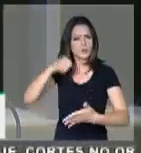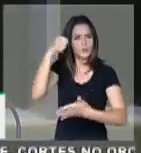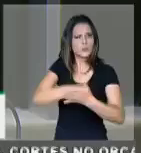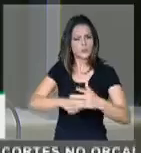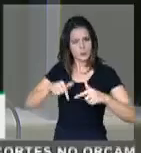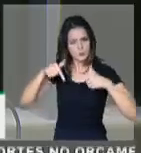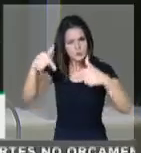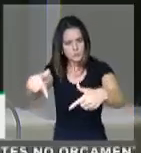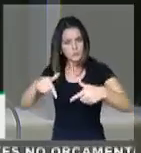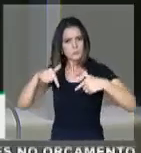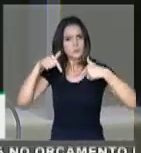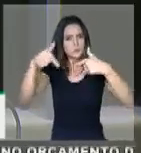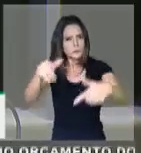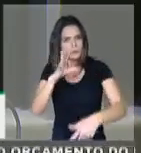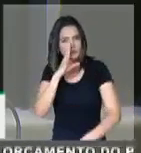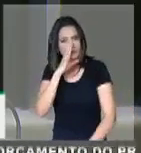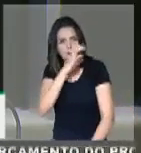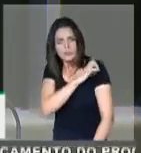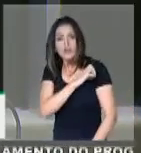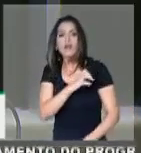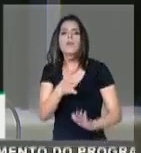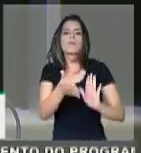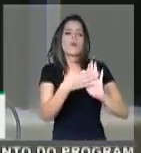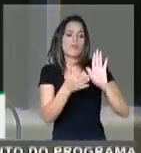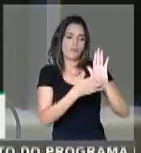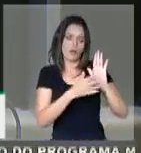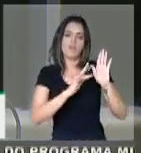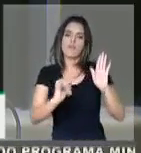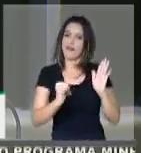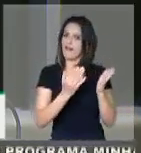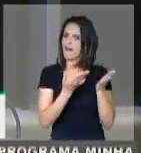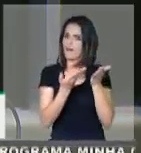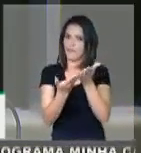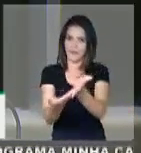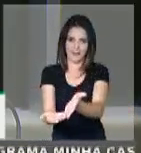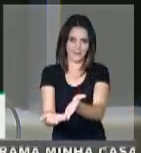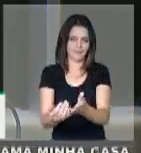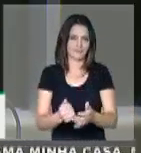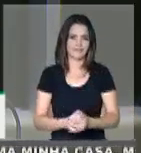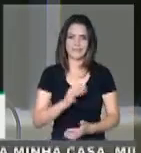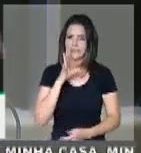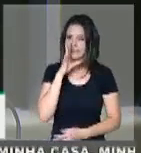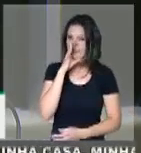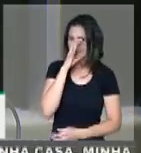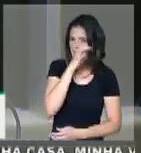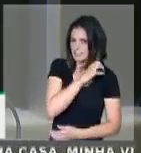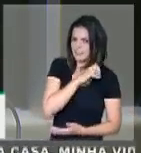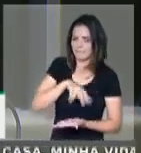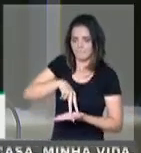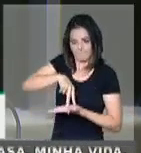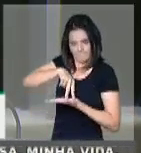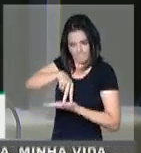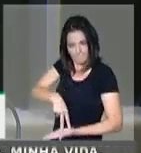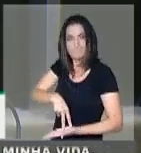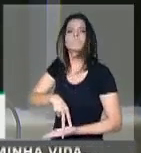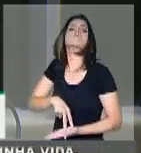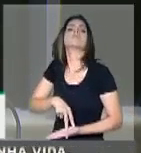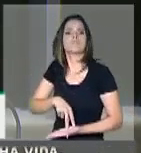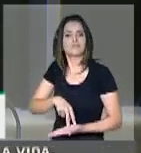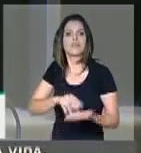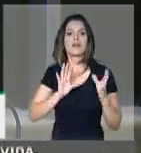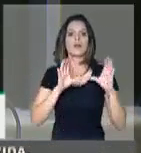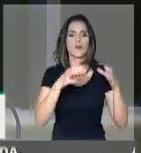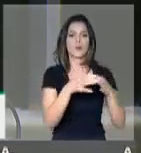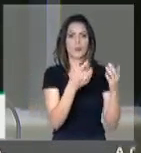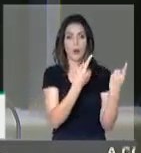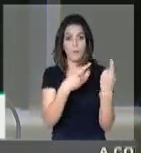As propostas continuarão, é claro, sendo lançadas. A insistência, a resistência da